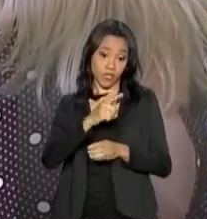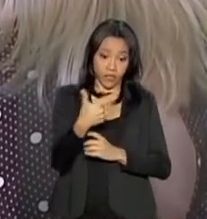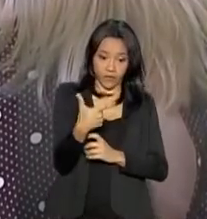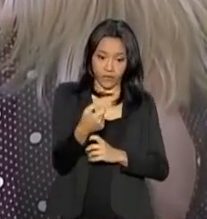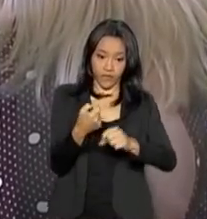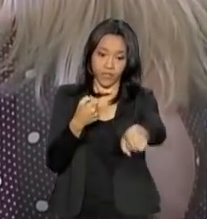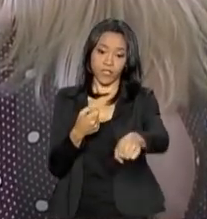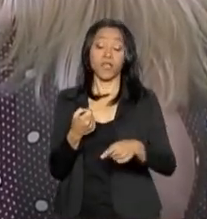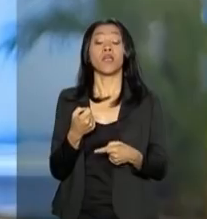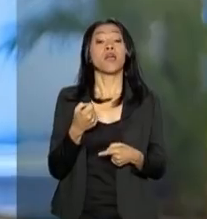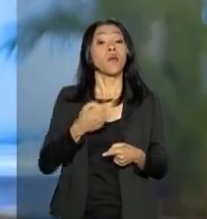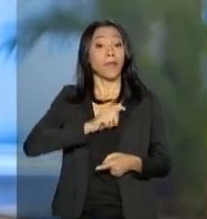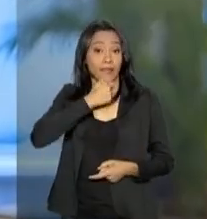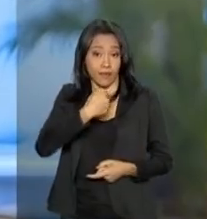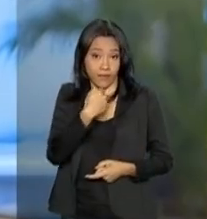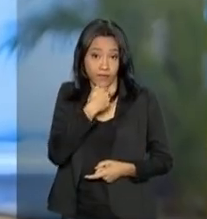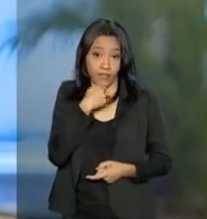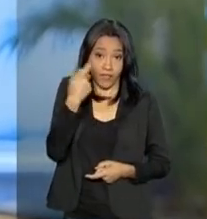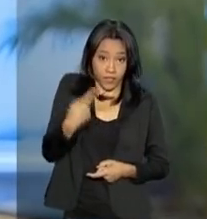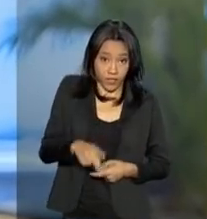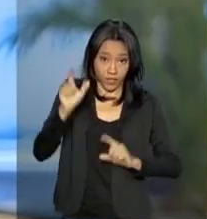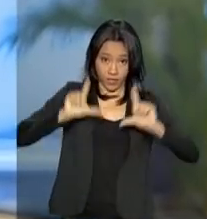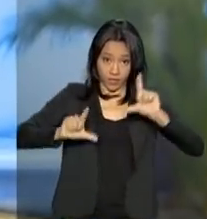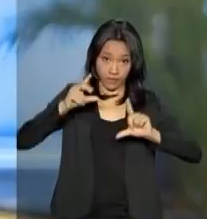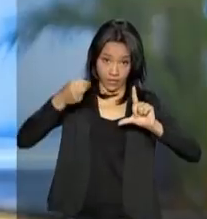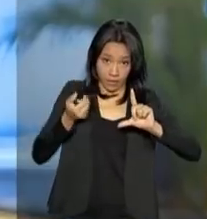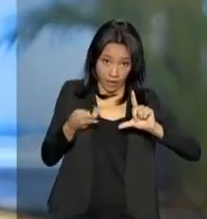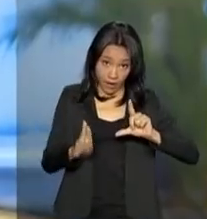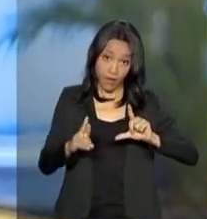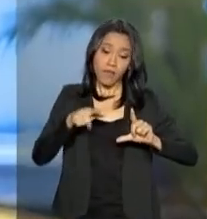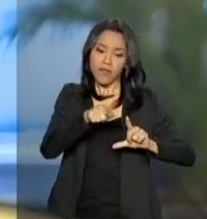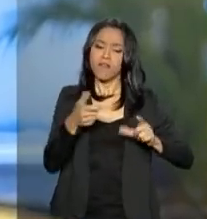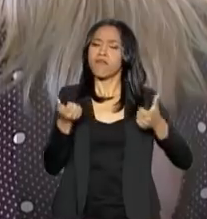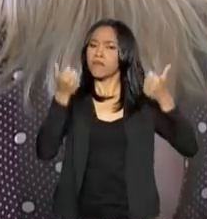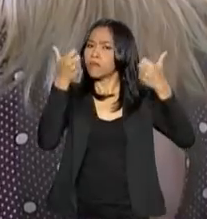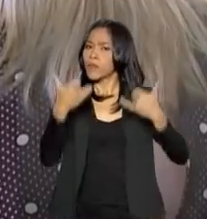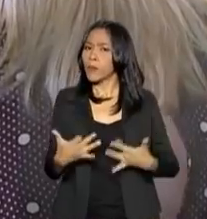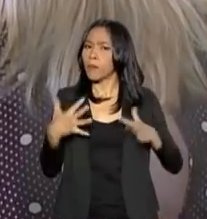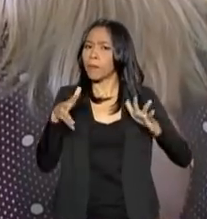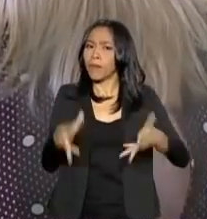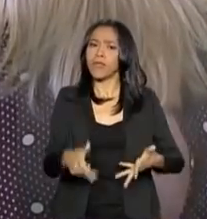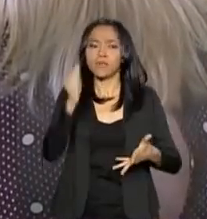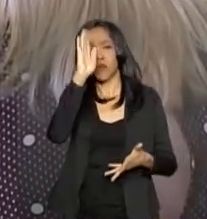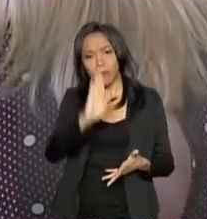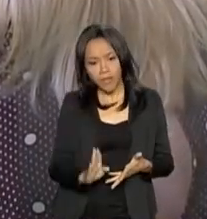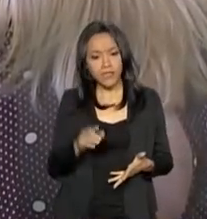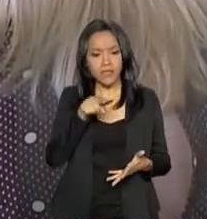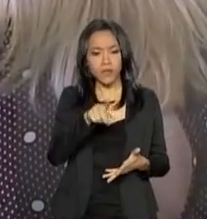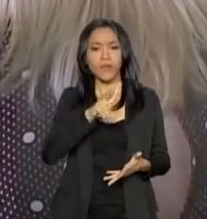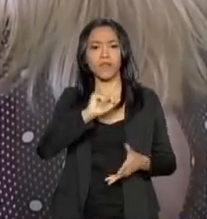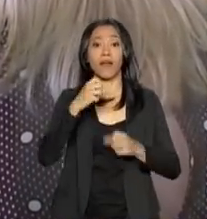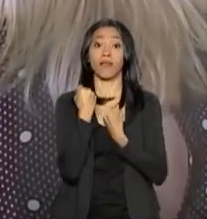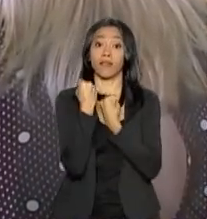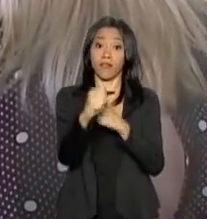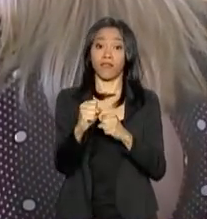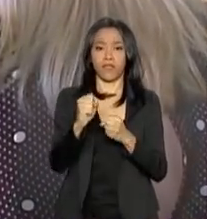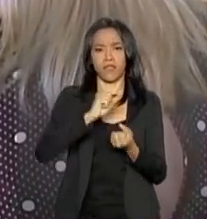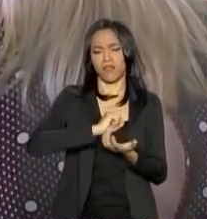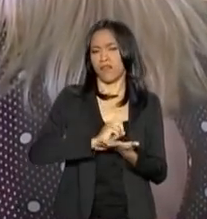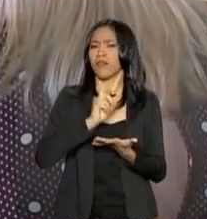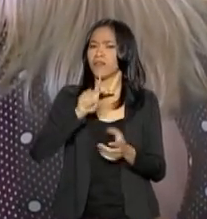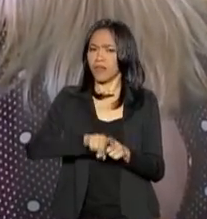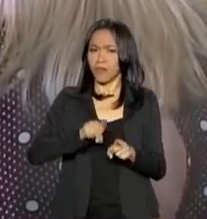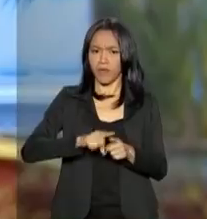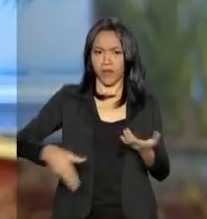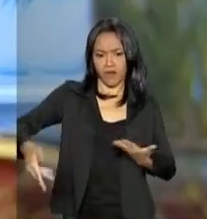exclusiva a tvbr temer falou sobre a participação do Brasil no encontro onde vai defender o multilateralismo e o